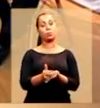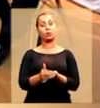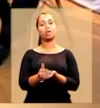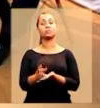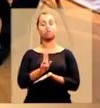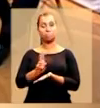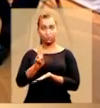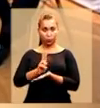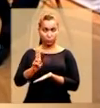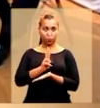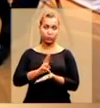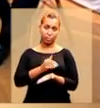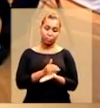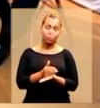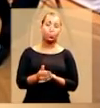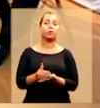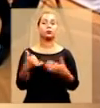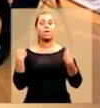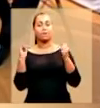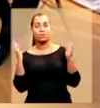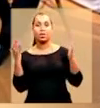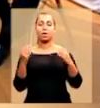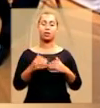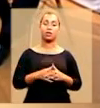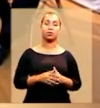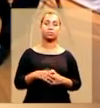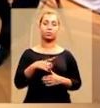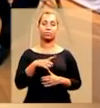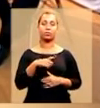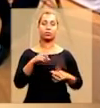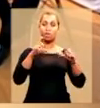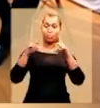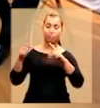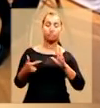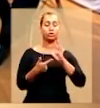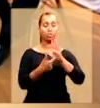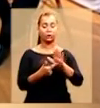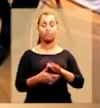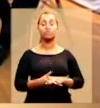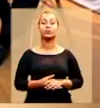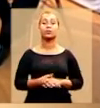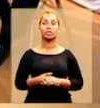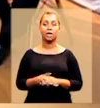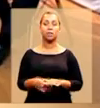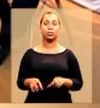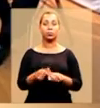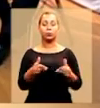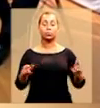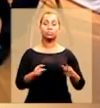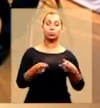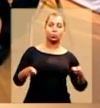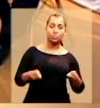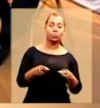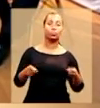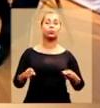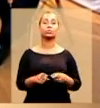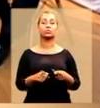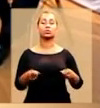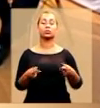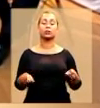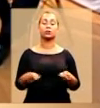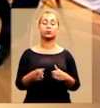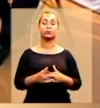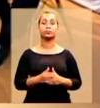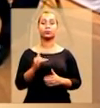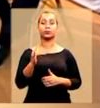ser operacionalizado os primeiros eventos lá. Está tendo uma mostra de fotografia, está tendo umas coisas de música, de